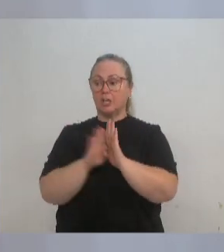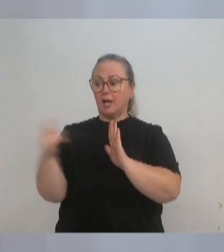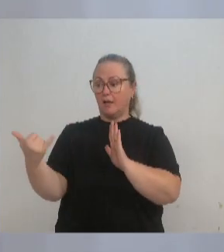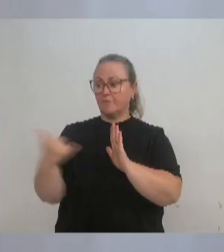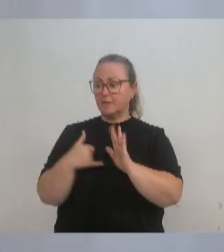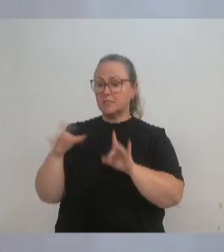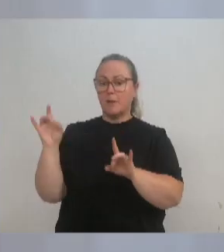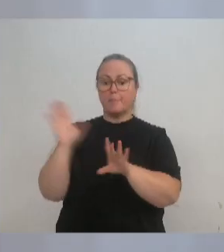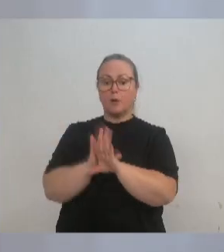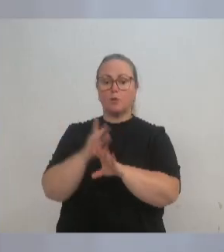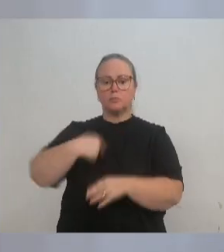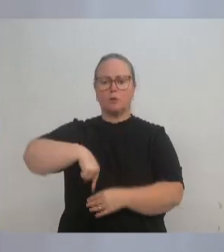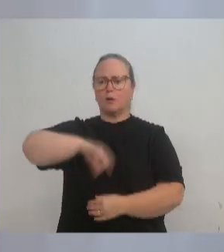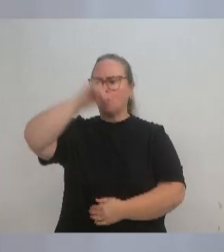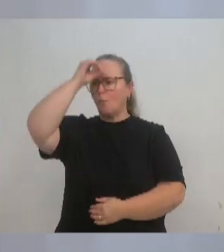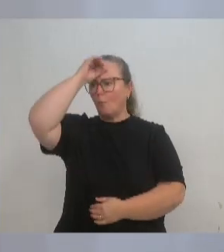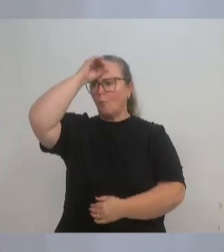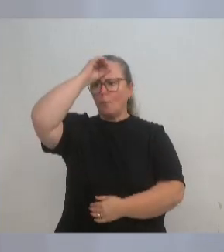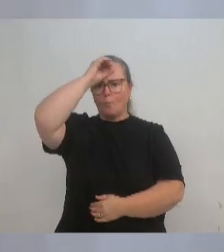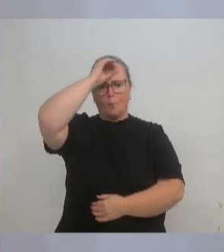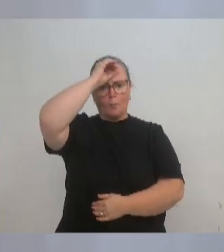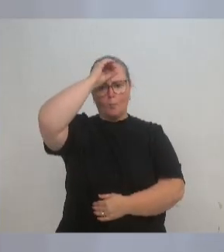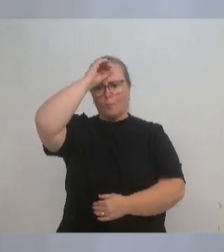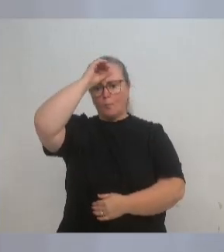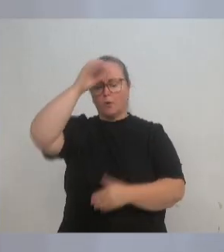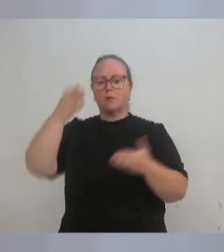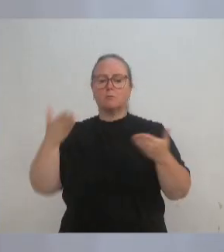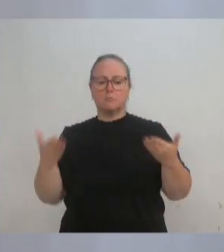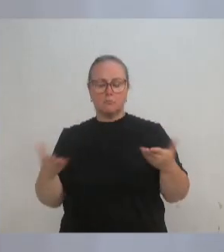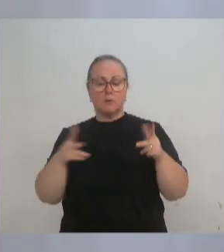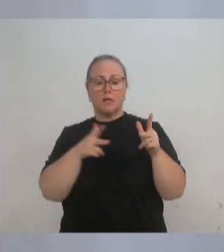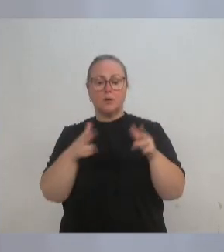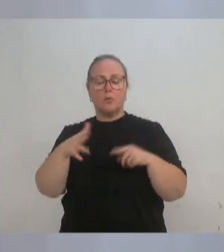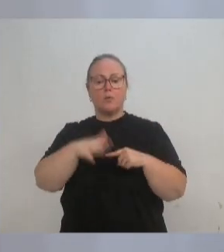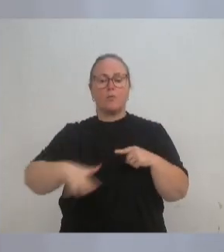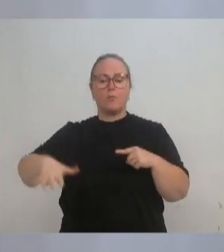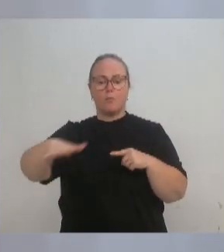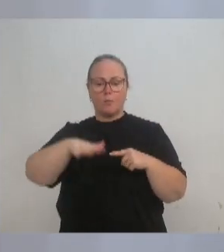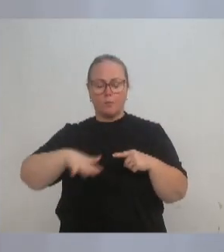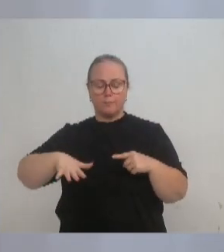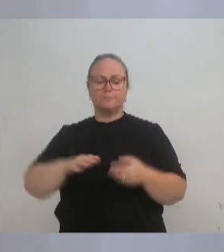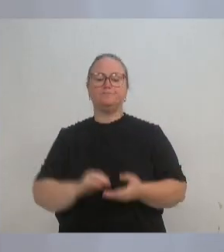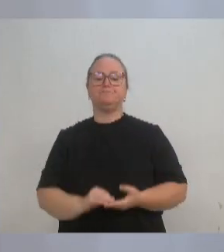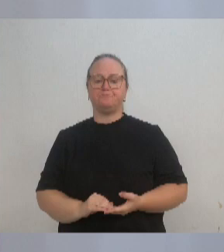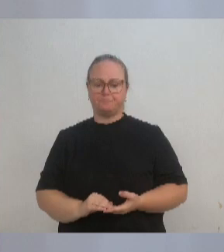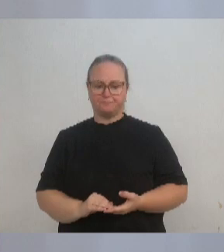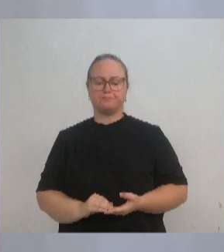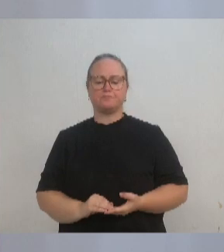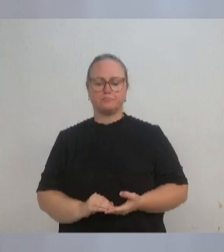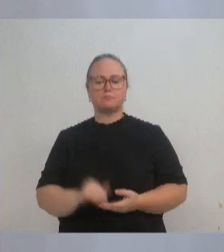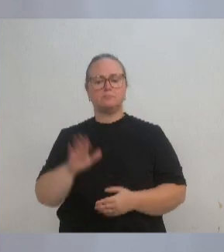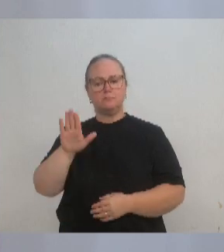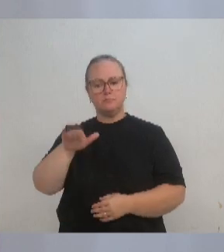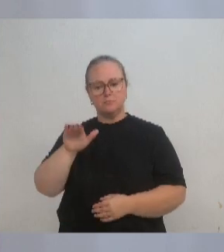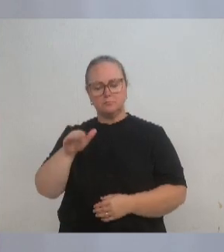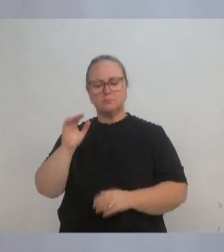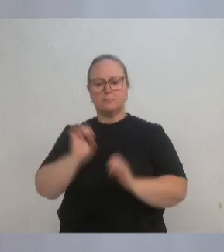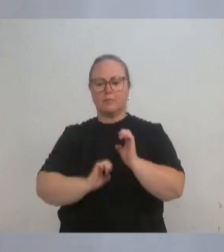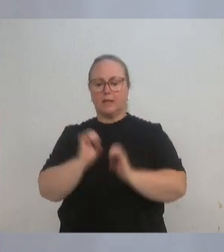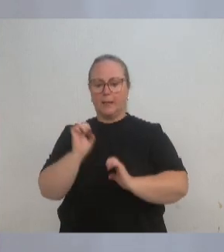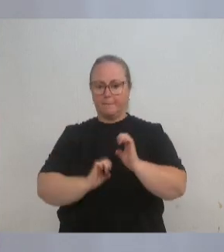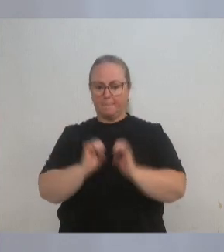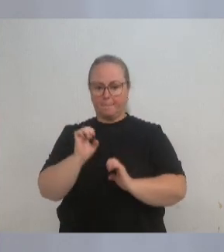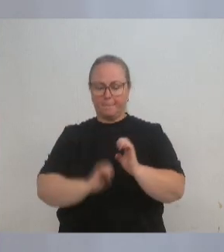nós sabermos o que está de fato acontecendo, como é o caso de algumas regiões. Chamamos aqui uma empresa, tem